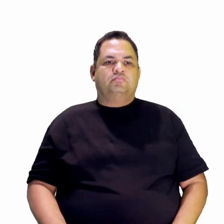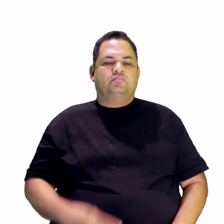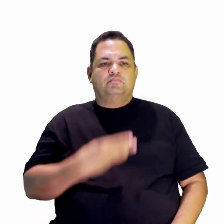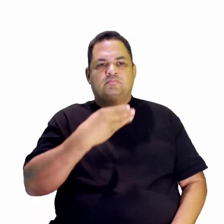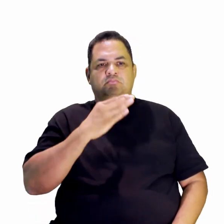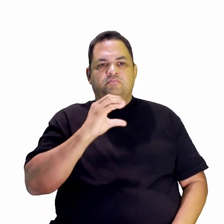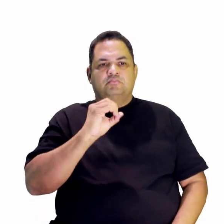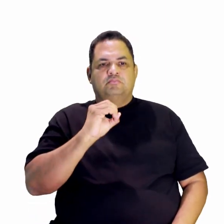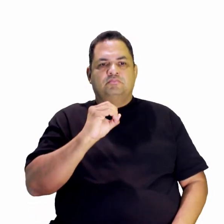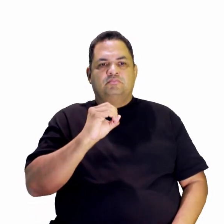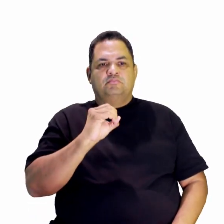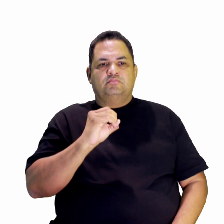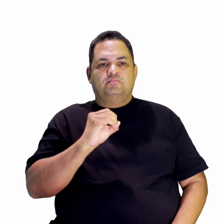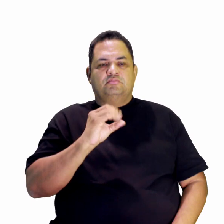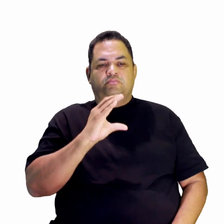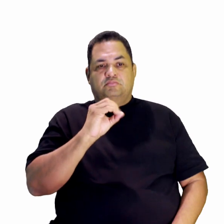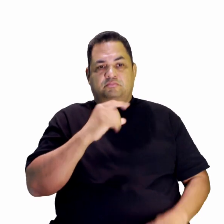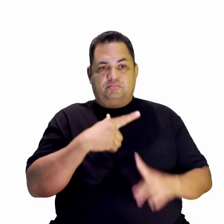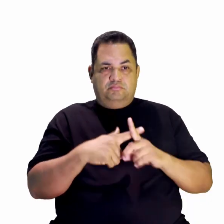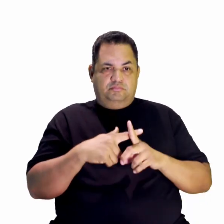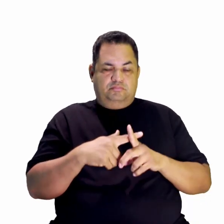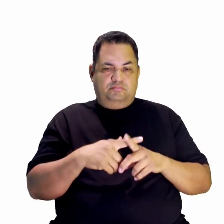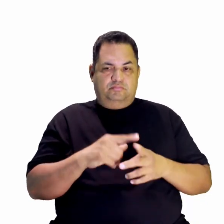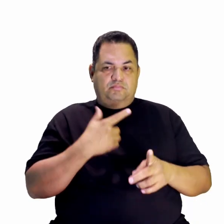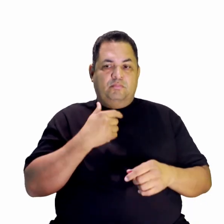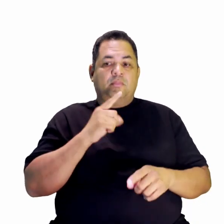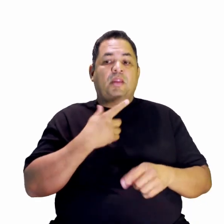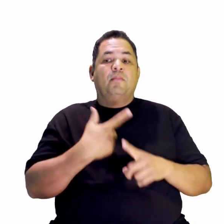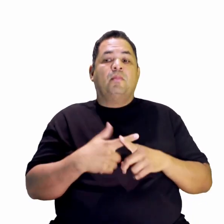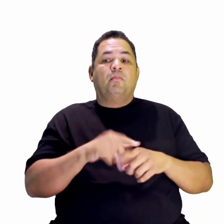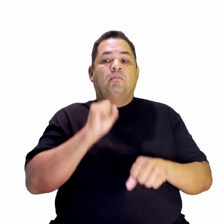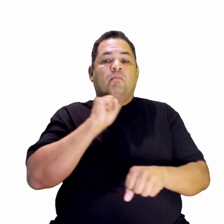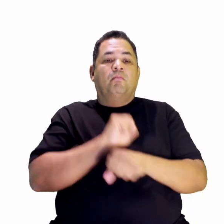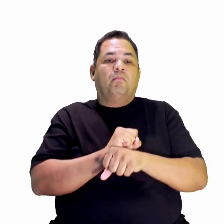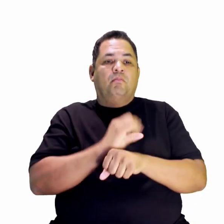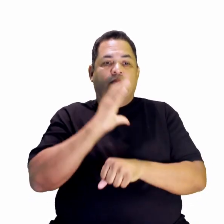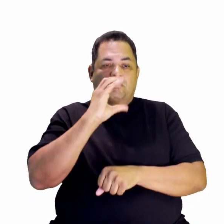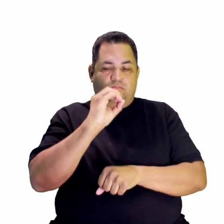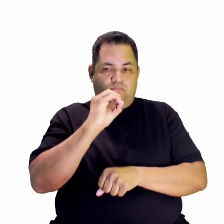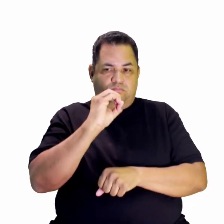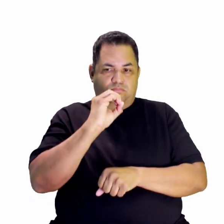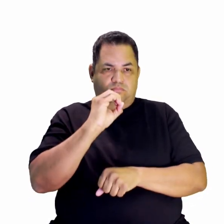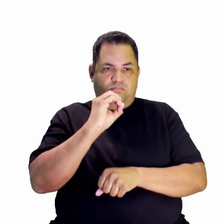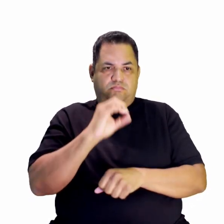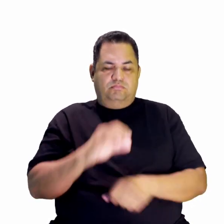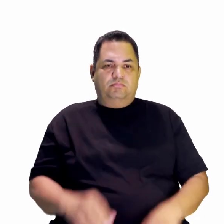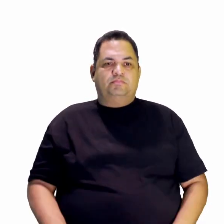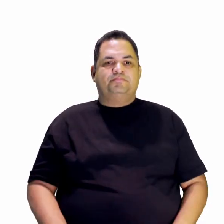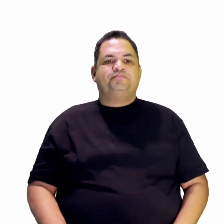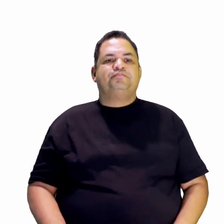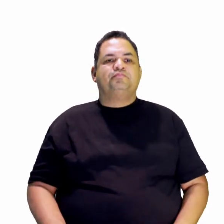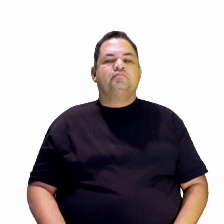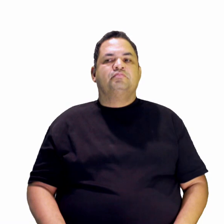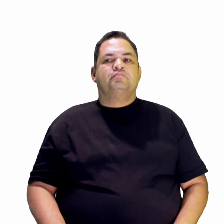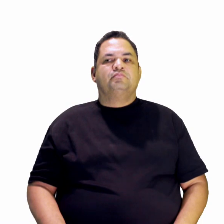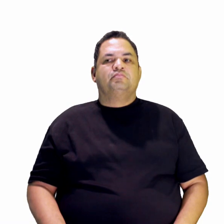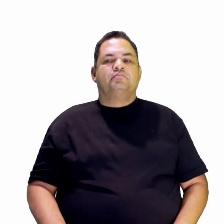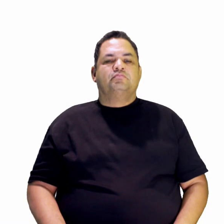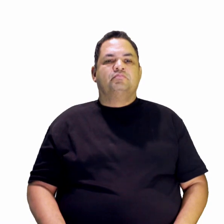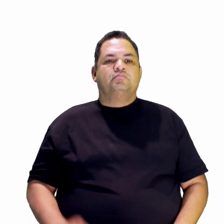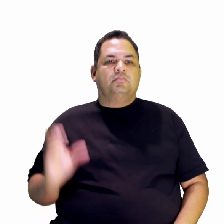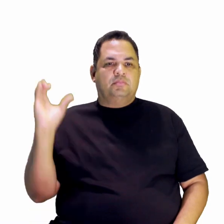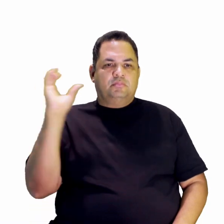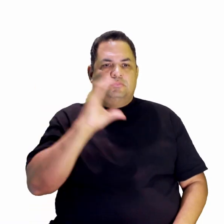30, 0, porque está parado. No início o caminhão estava parado, as caixas também. Então,